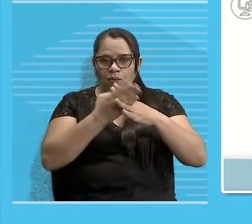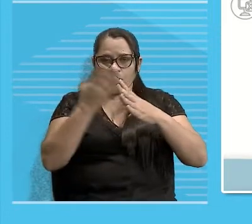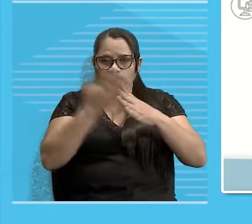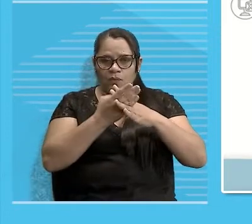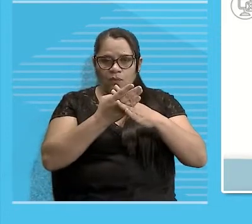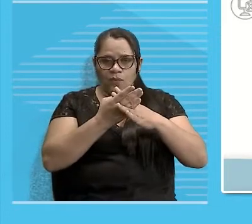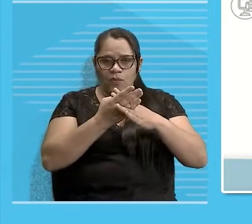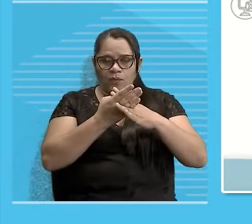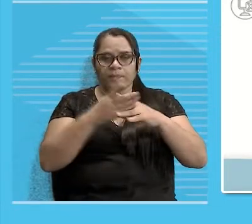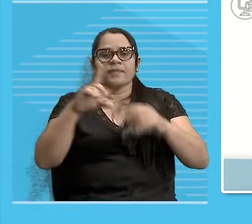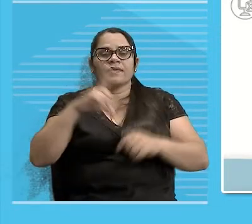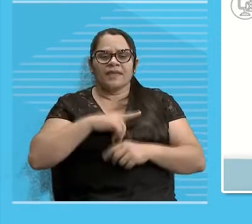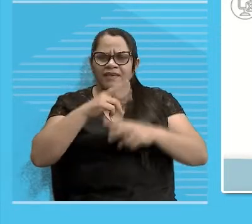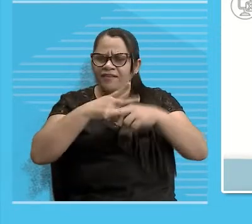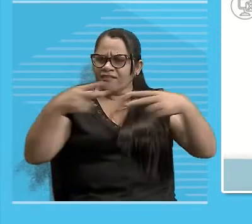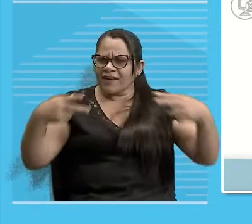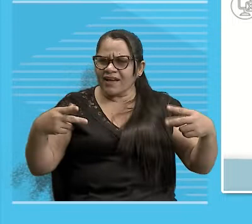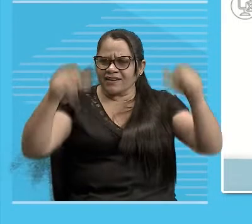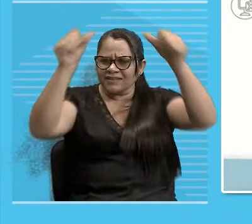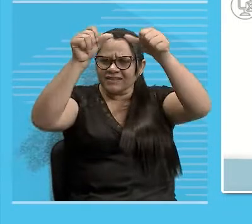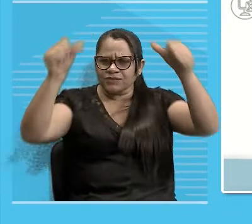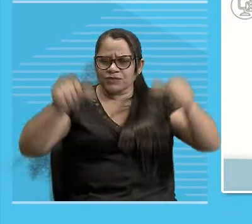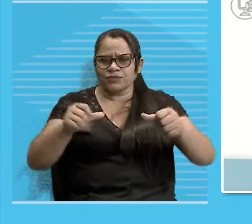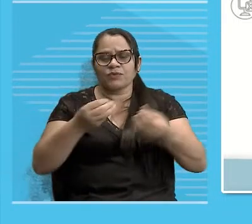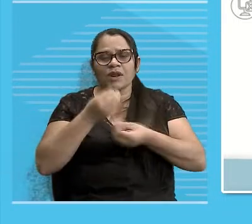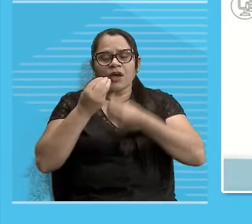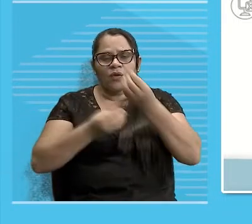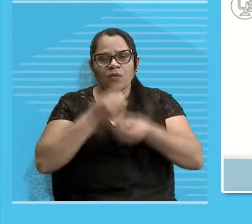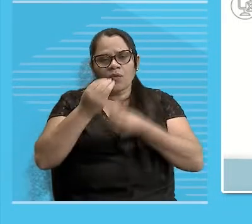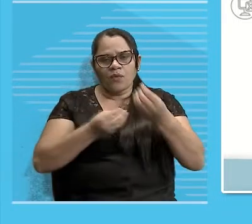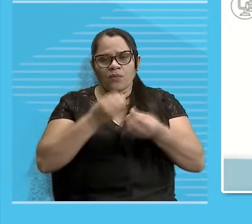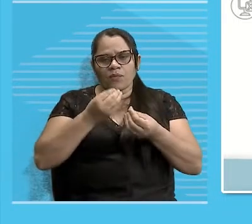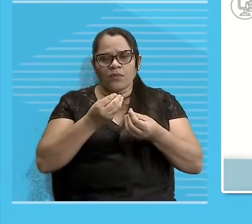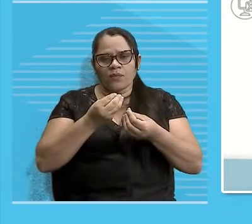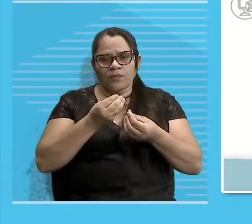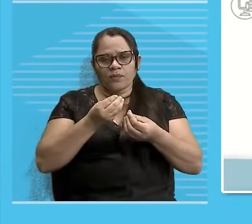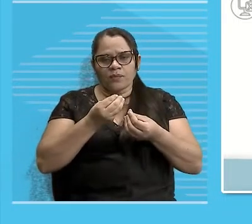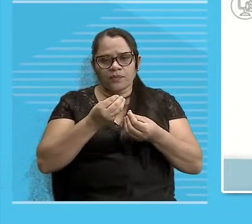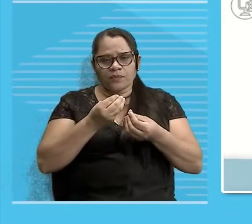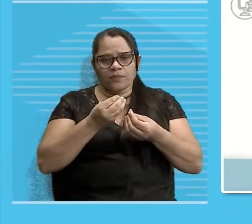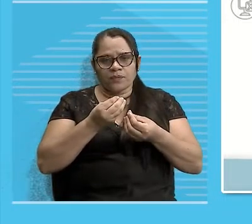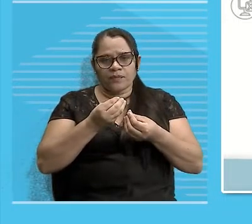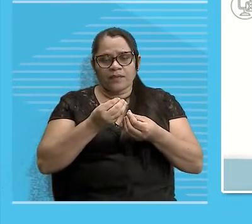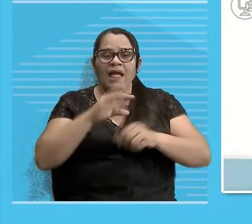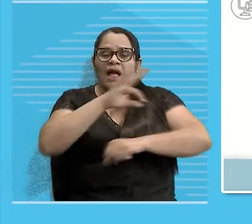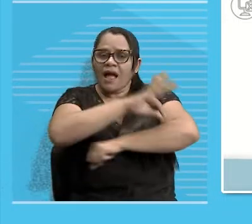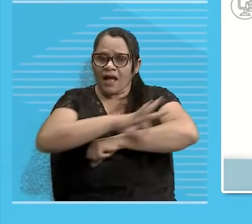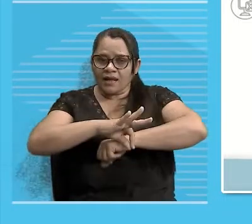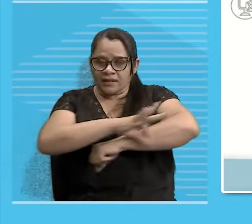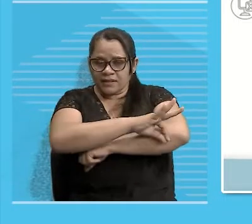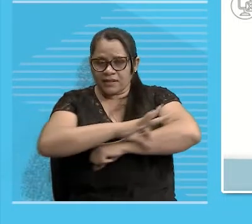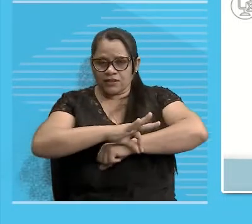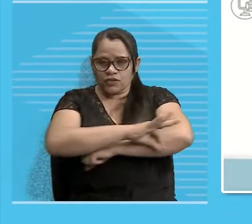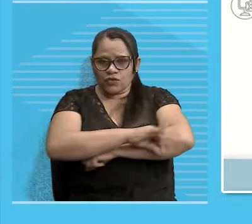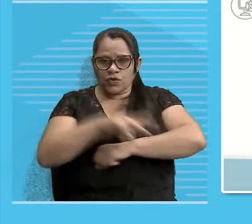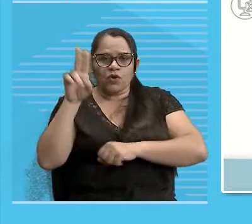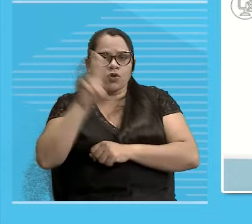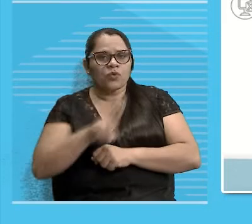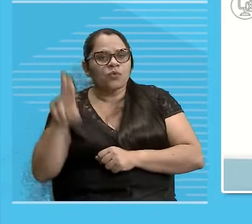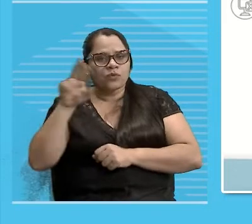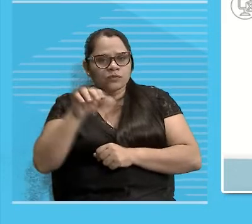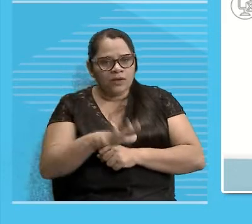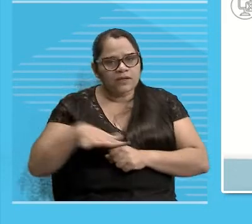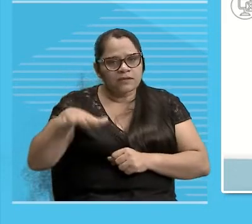ela é recheada também de muitas esculturas, tá bom? A arquitetura, uso do